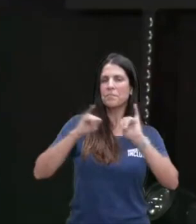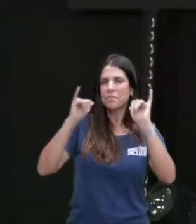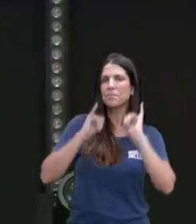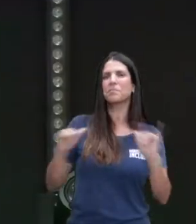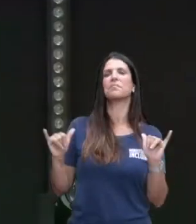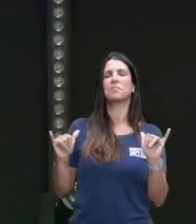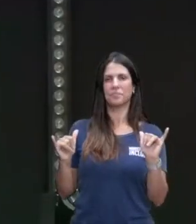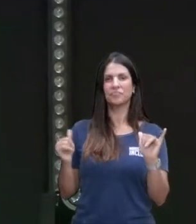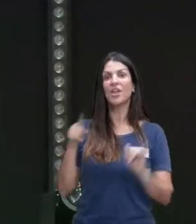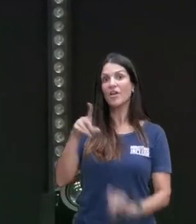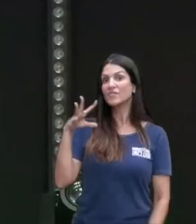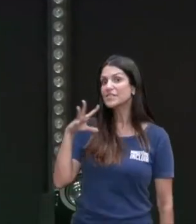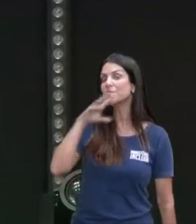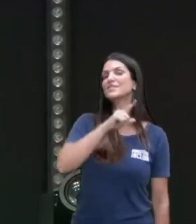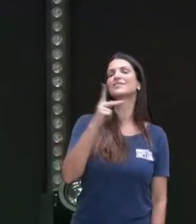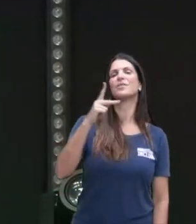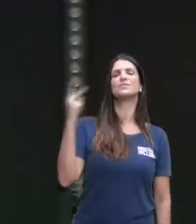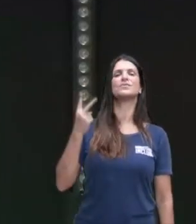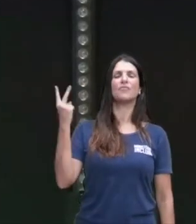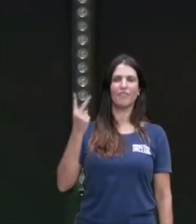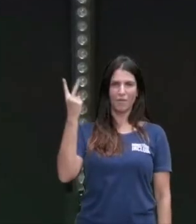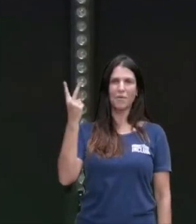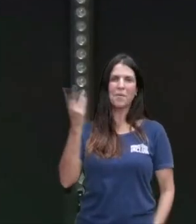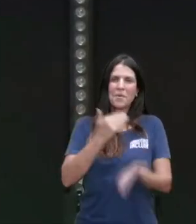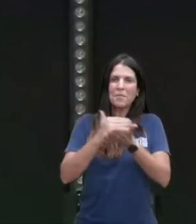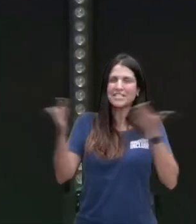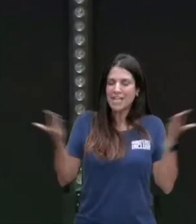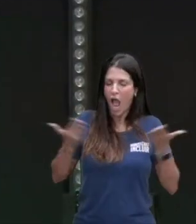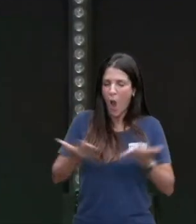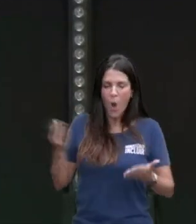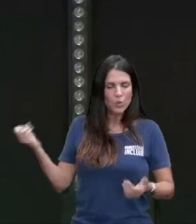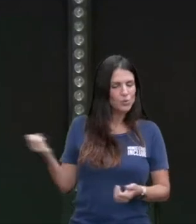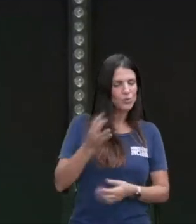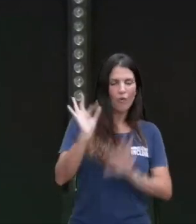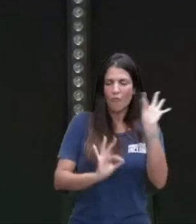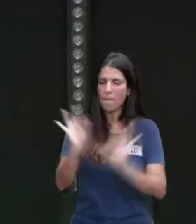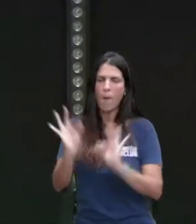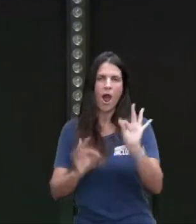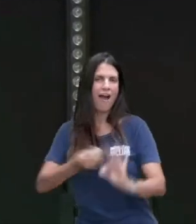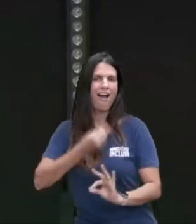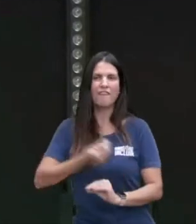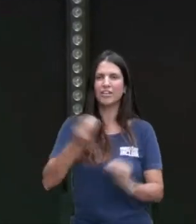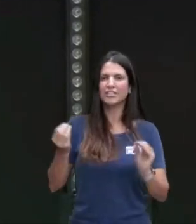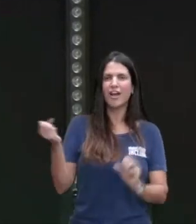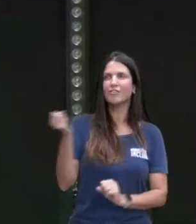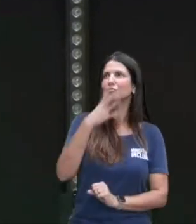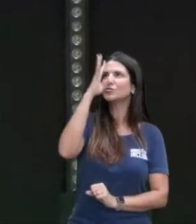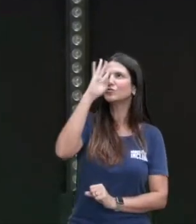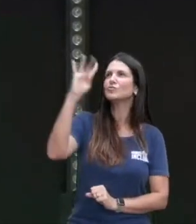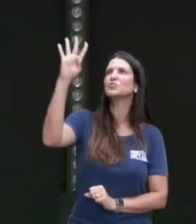um paga ou você percebe o seu valor para começar hoje um novo projeto de vida um novo sonho